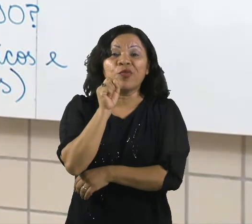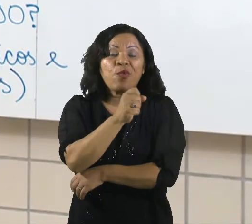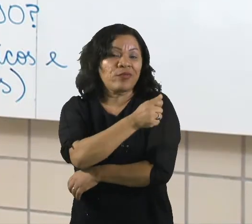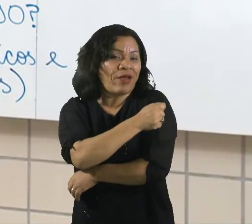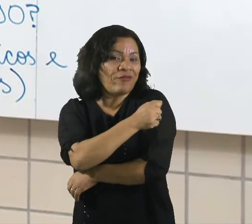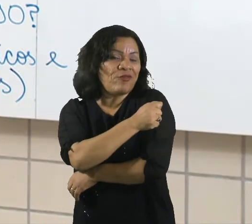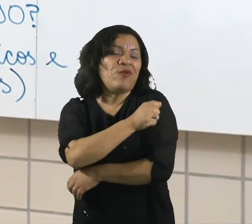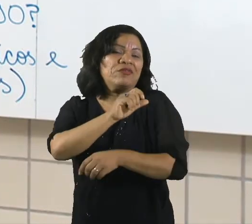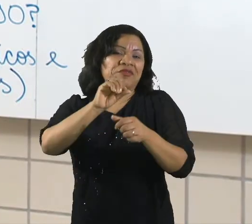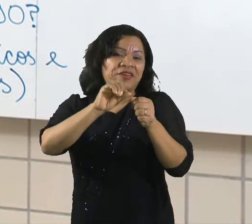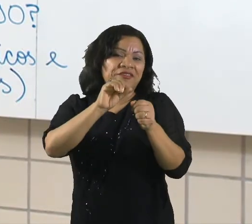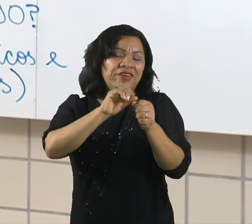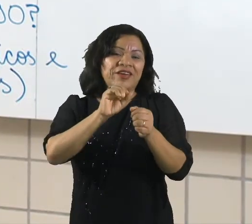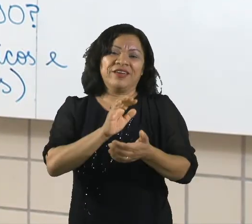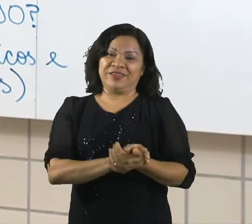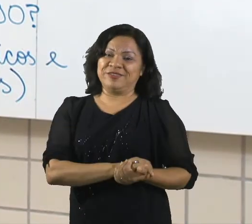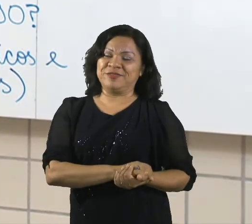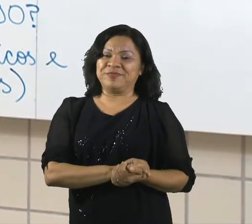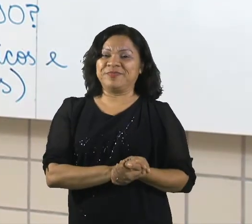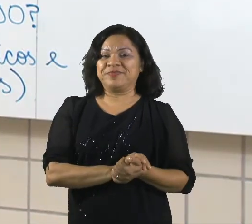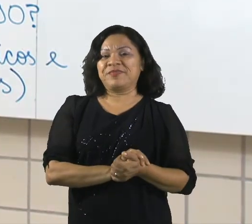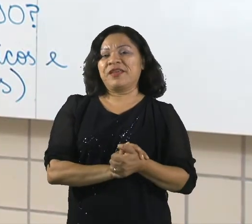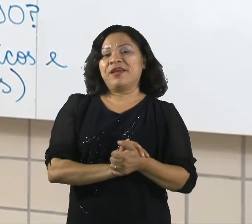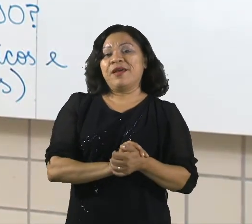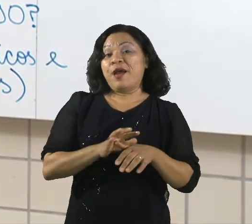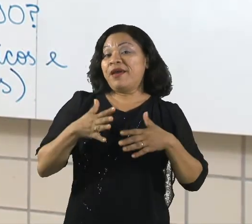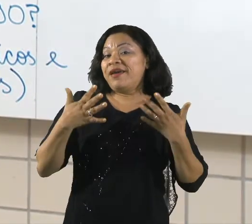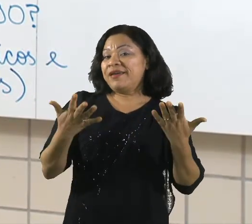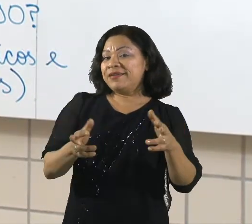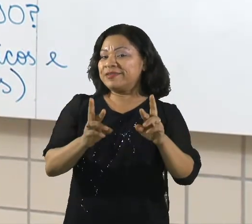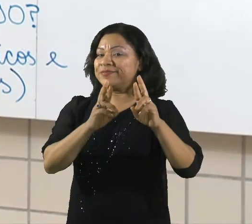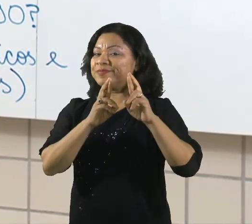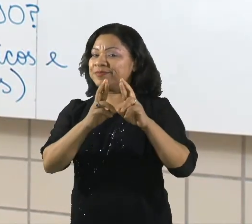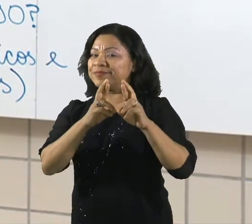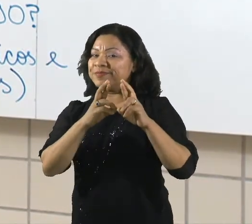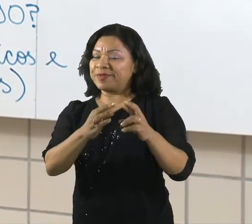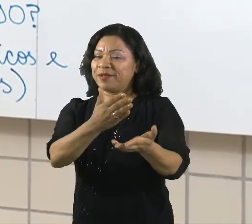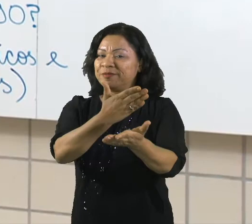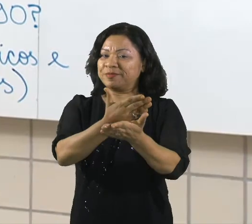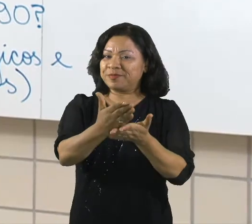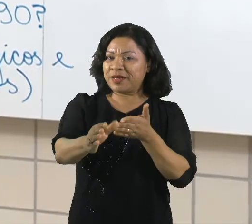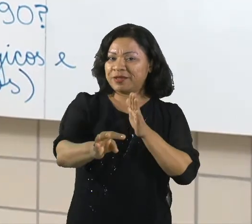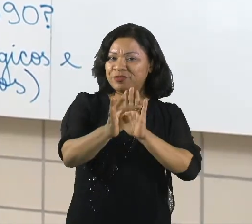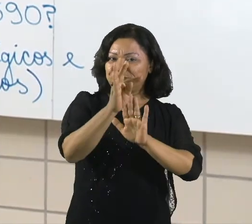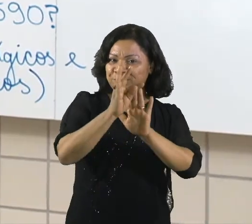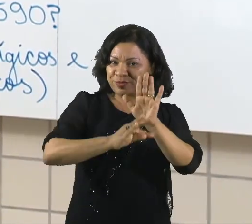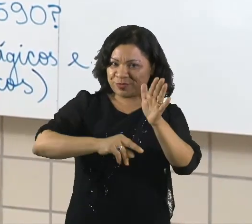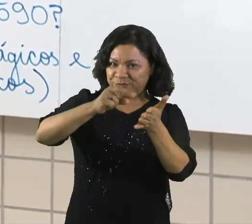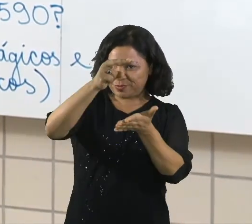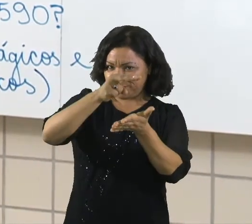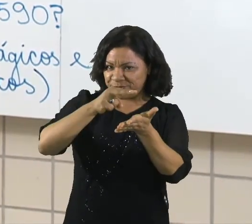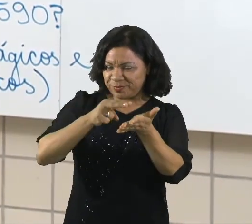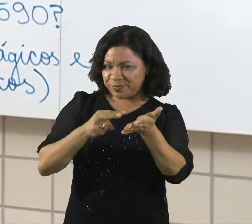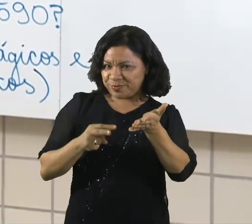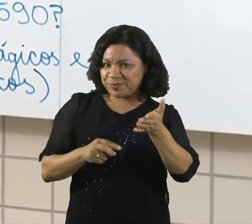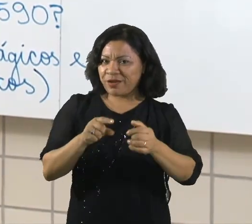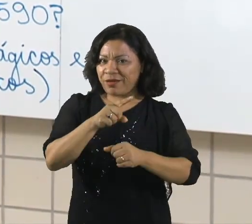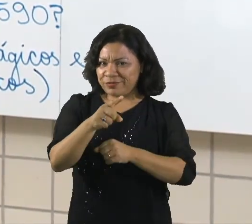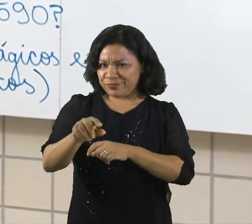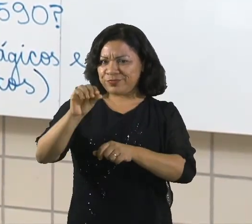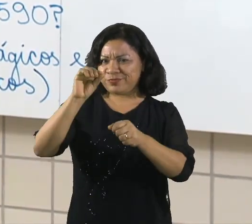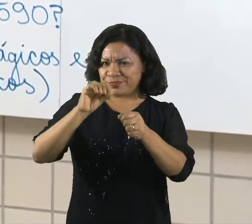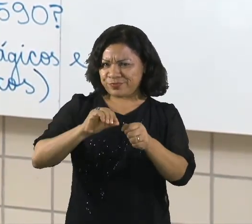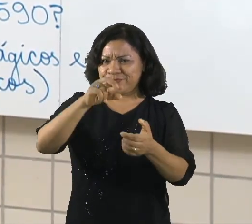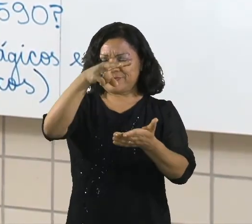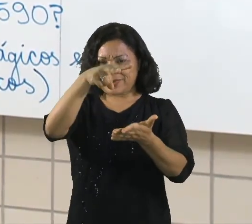resenha a partir da leitura que fez. Então, eu espero que a partir dos textos aqui lidos, do incentivo, vocês façam a leitura